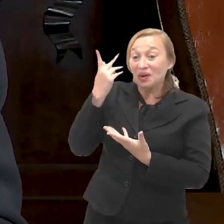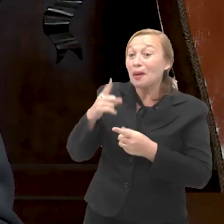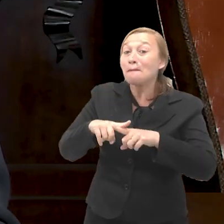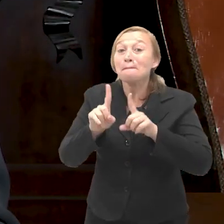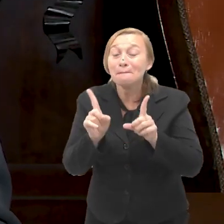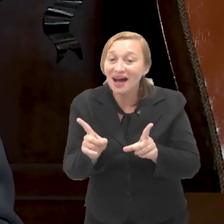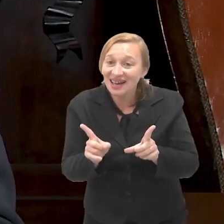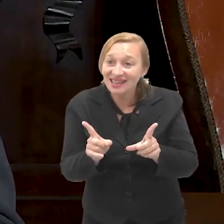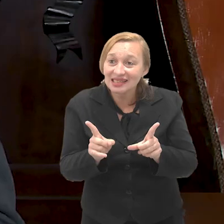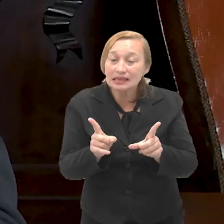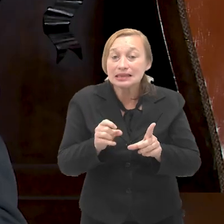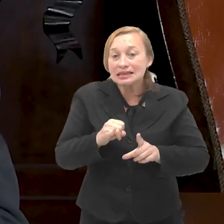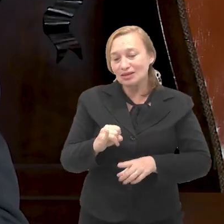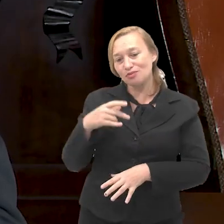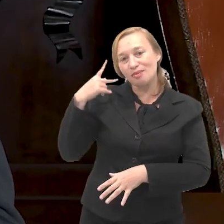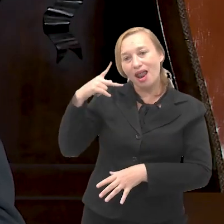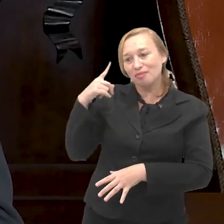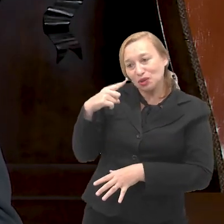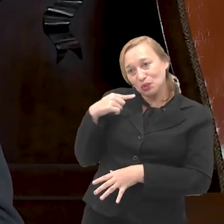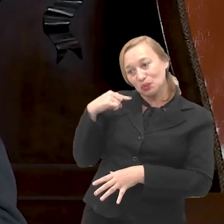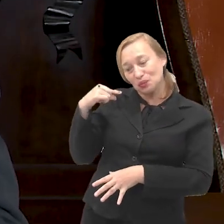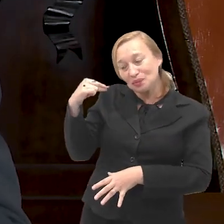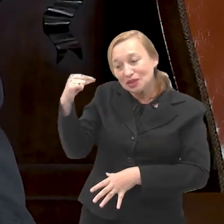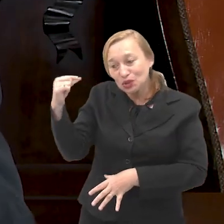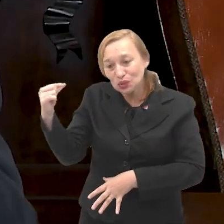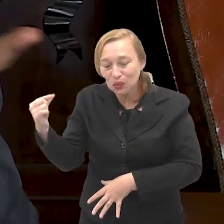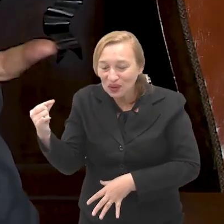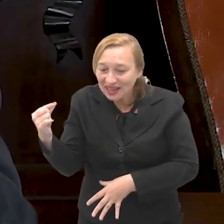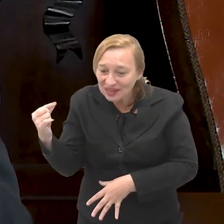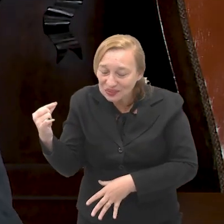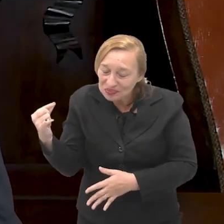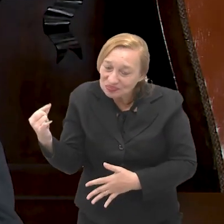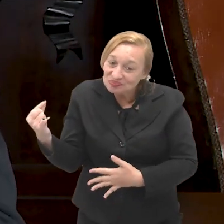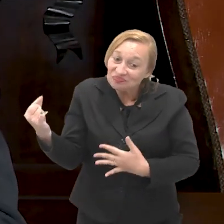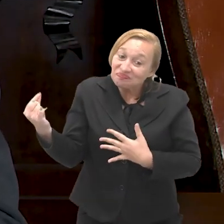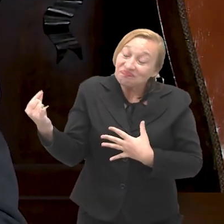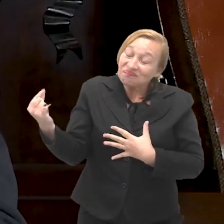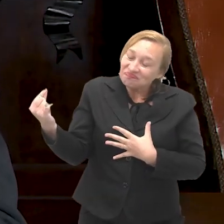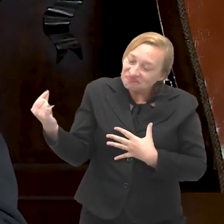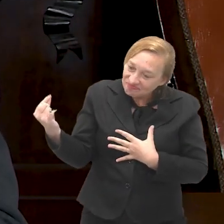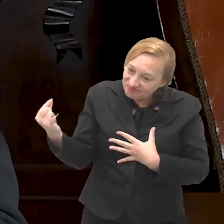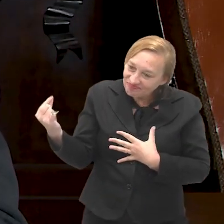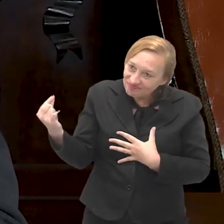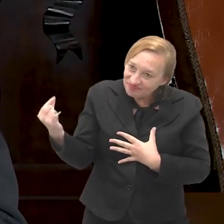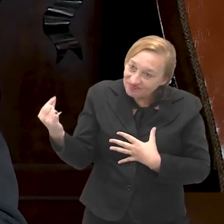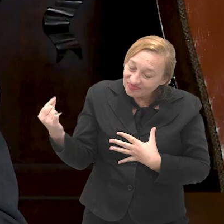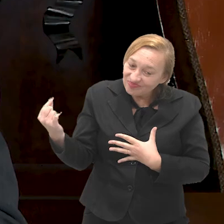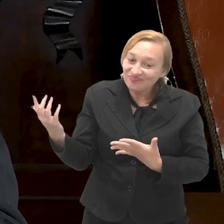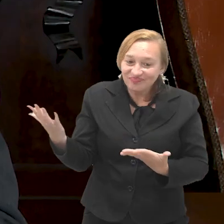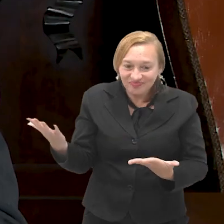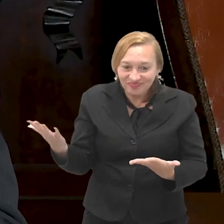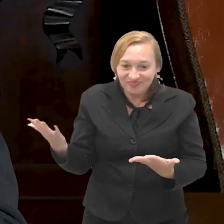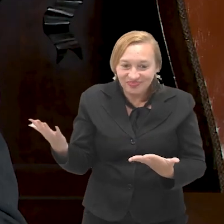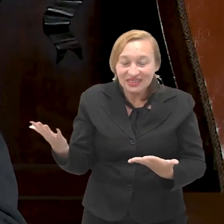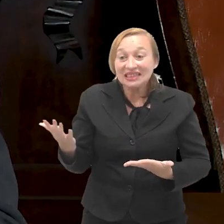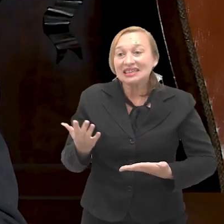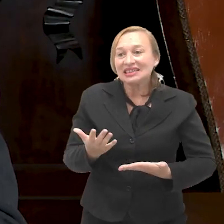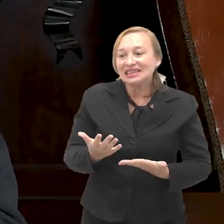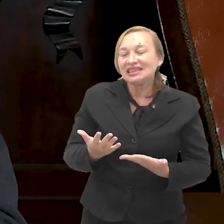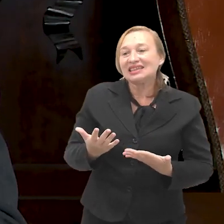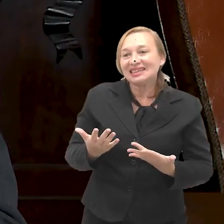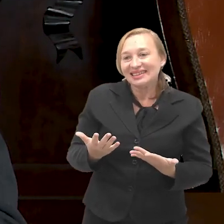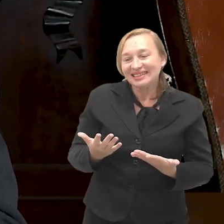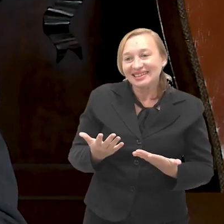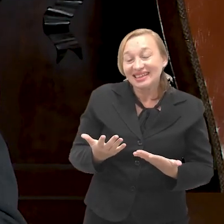fazer parte dessa história. Mas se o parlamento, de maneira